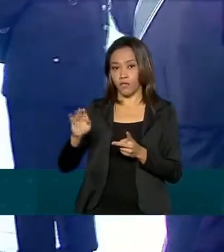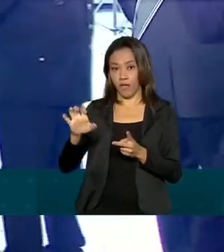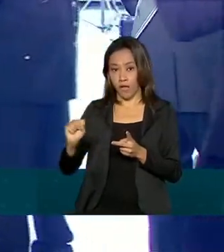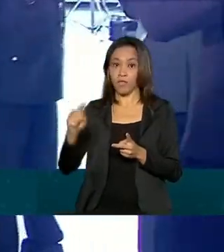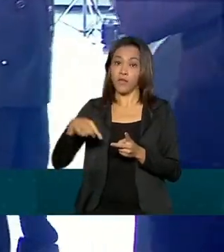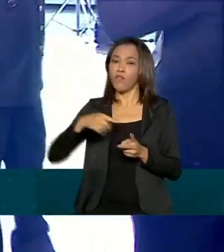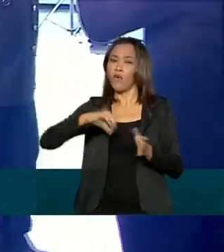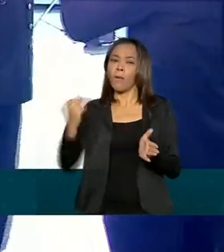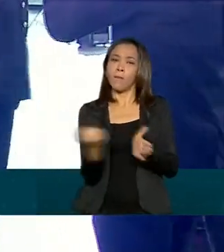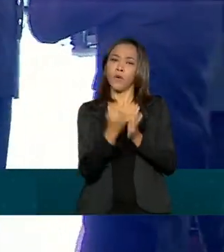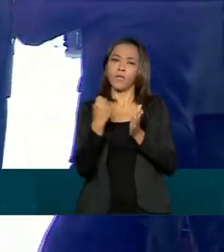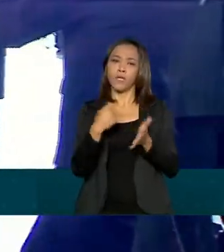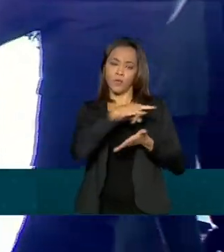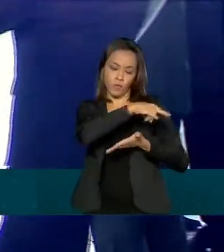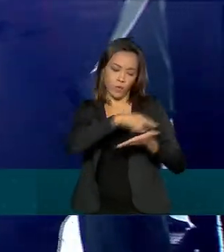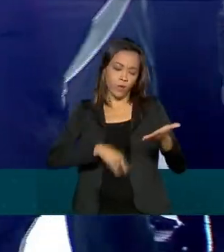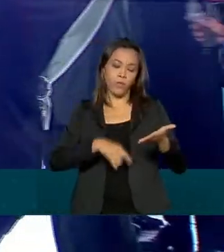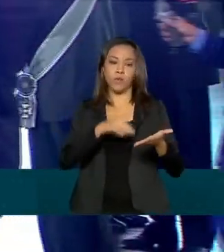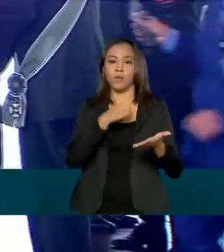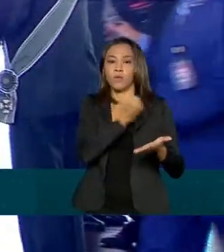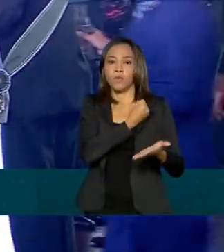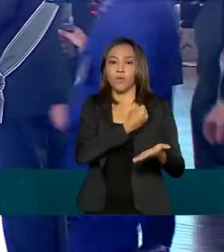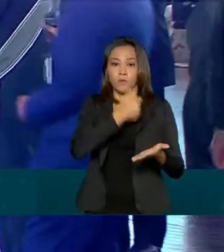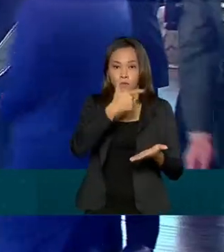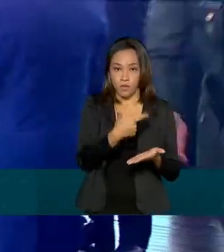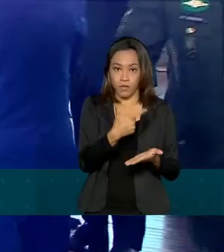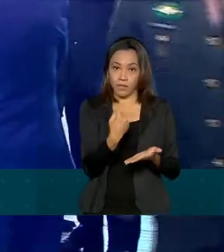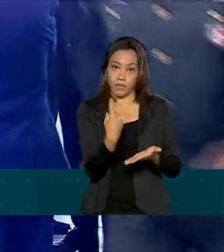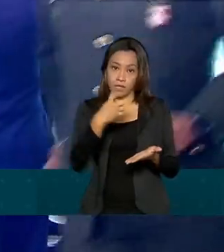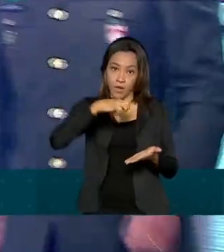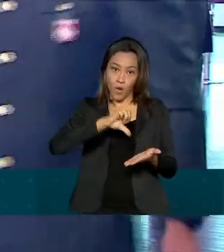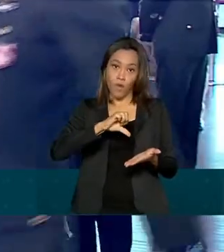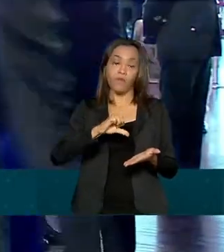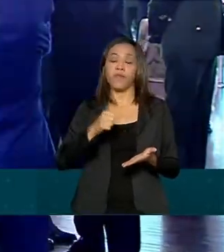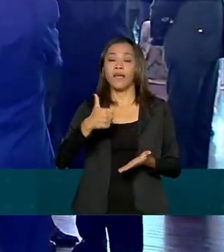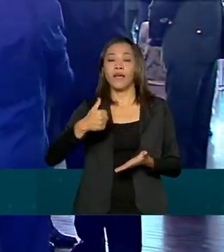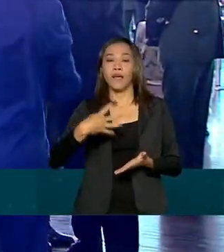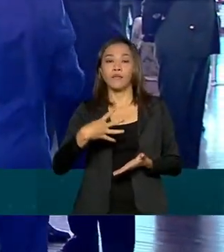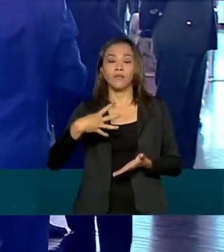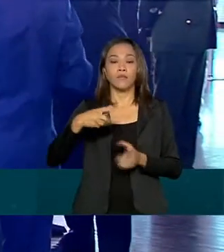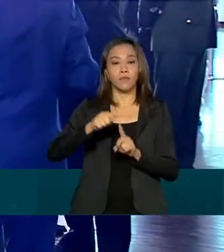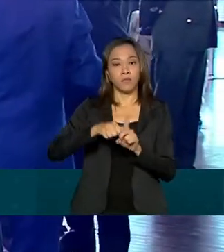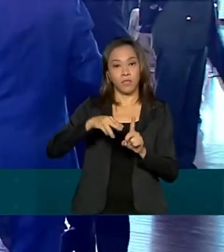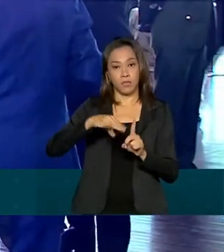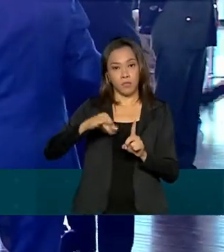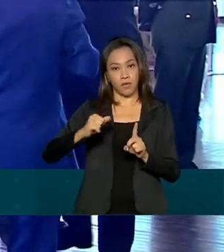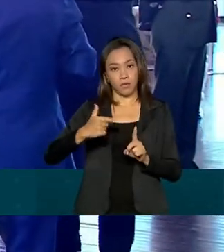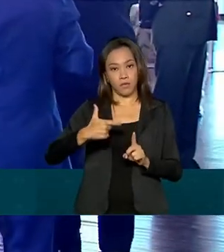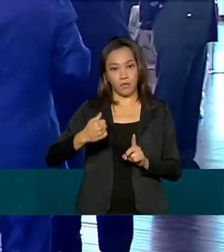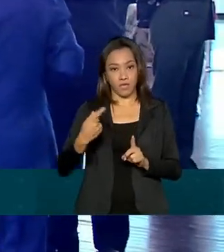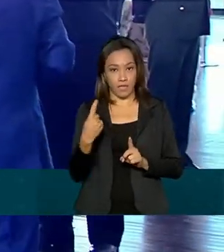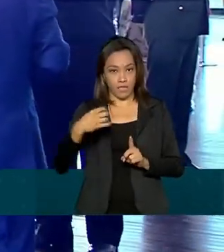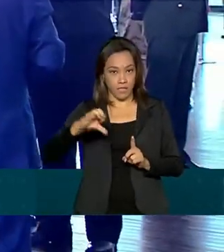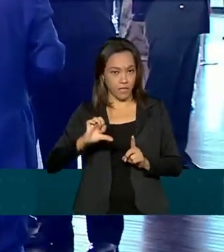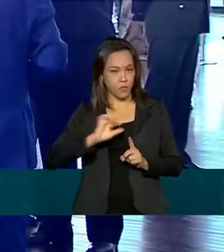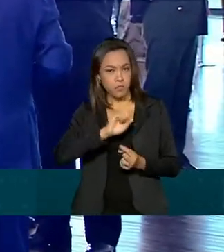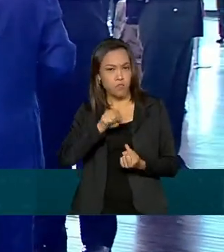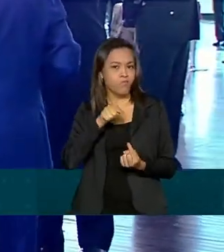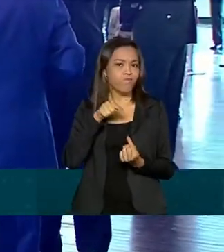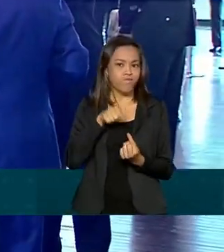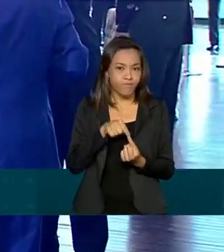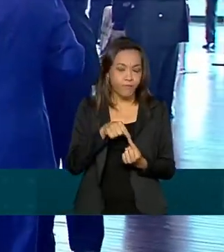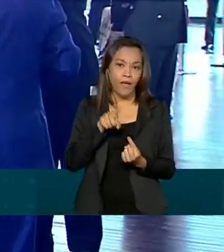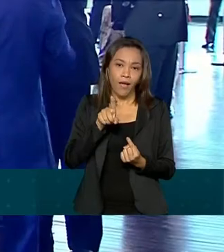do exército nº 219 de 14 de Março de 2016 destinada